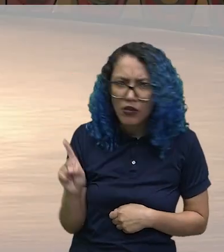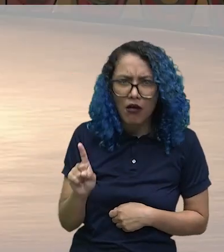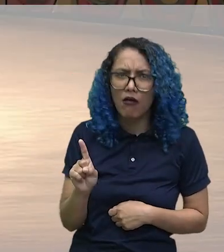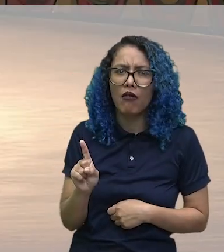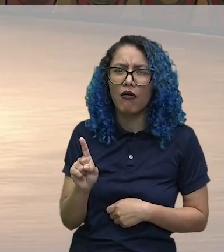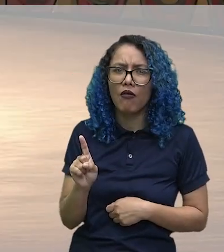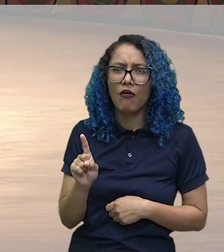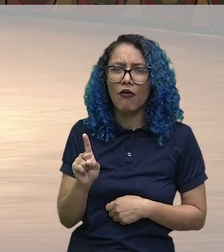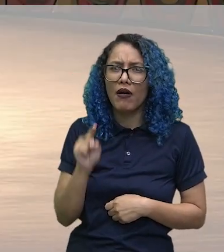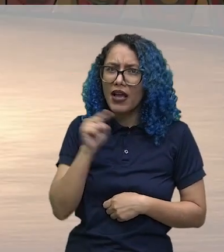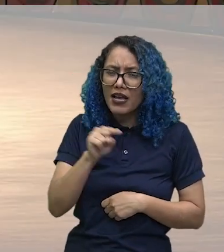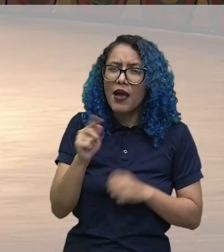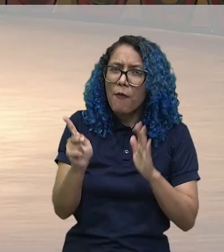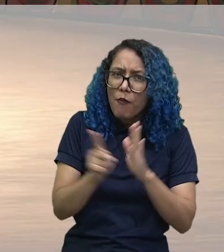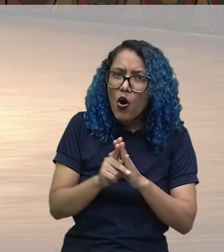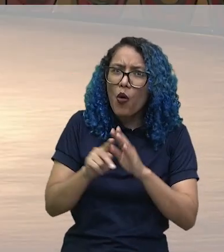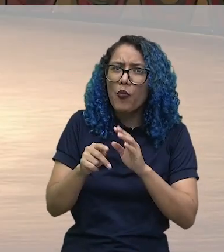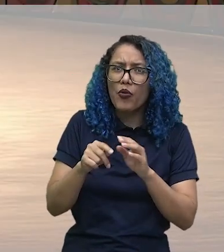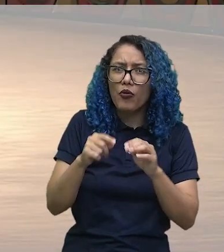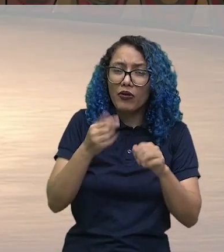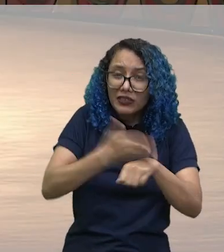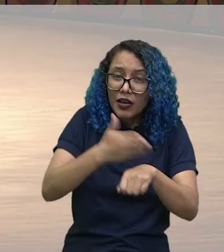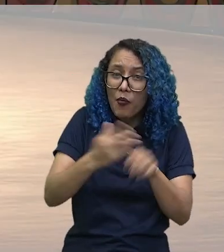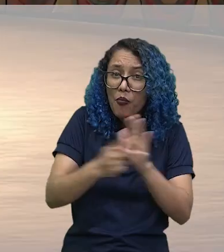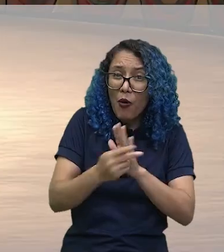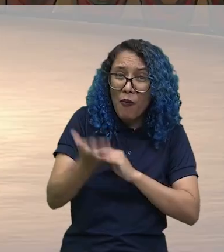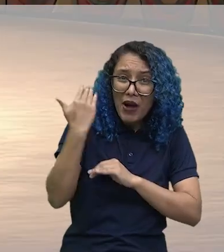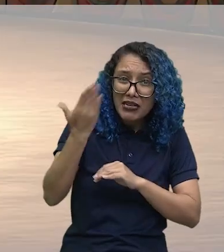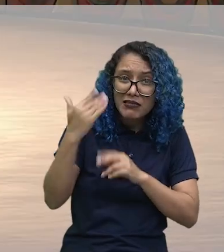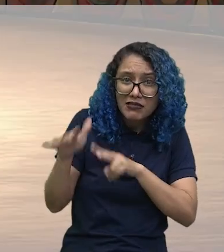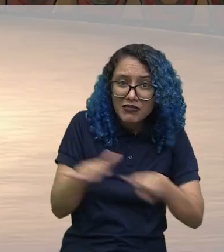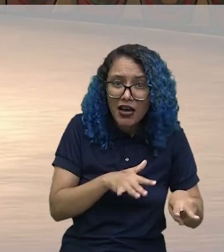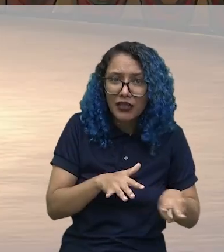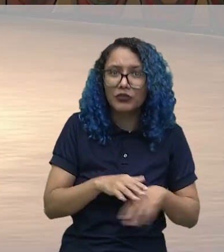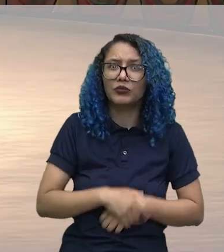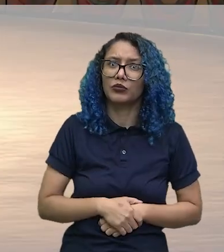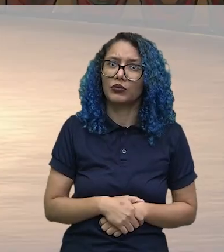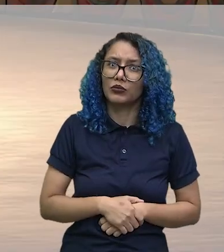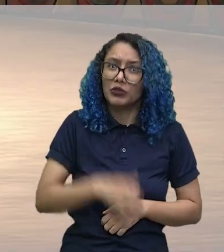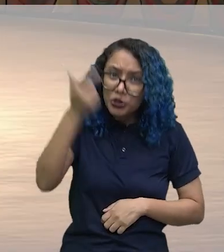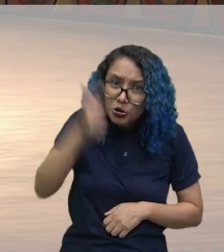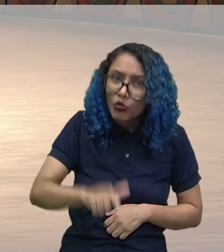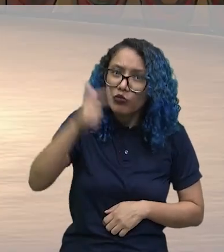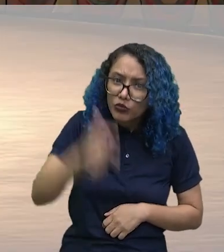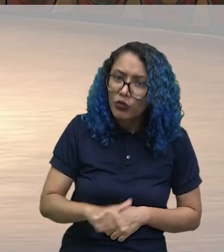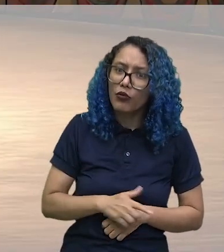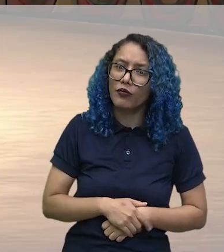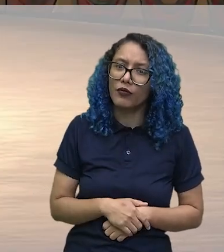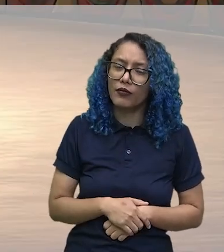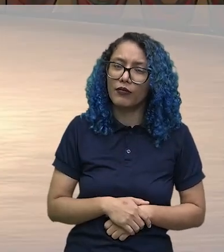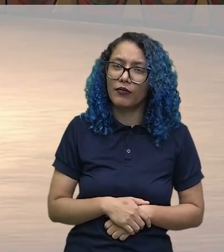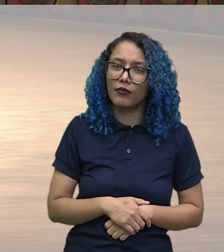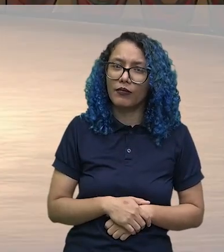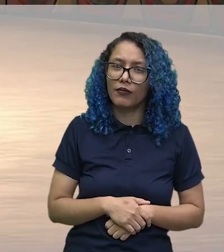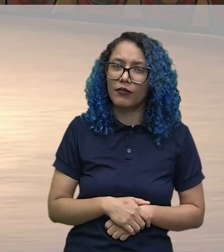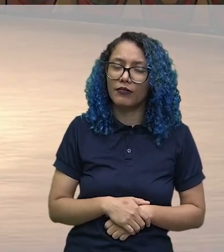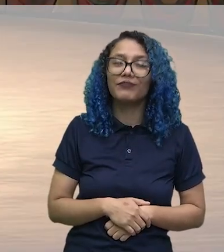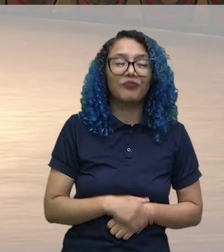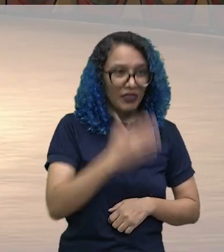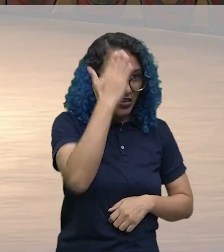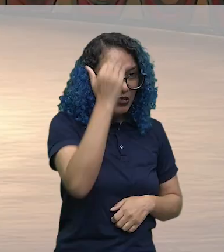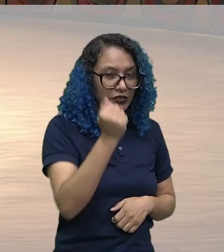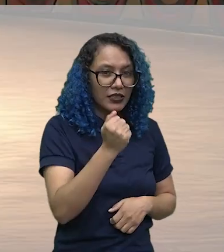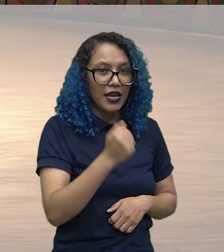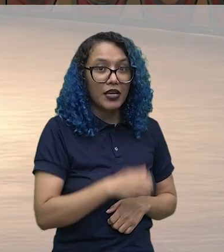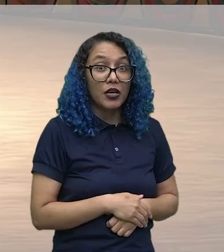Não! Essa é a rotina da semana passada, pela 100ª vez. Eu